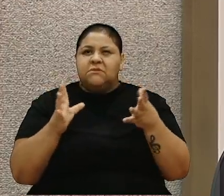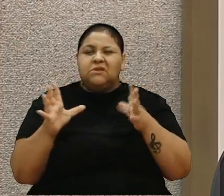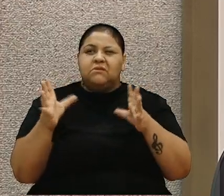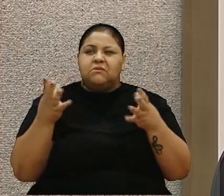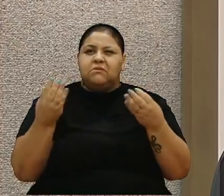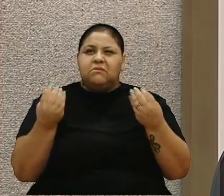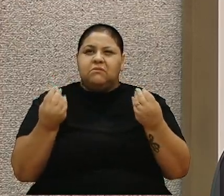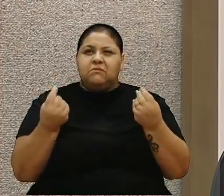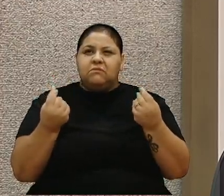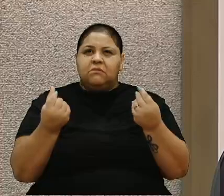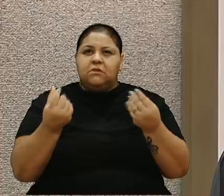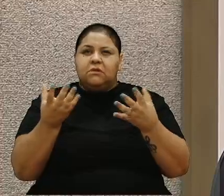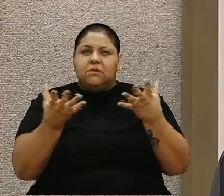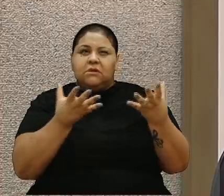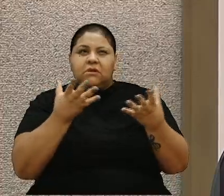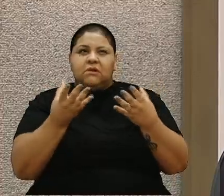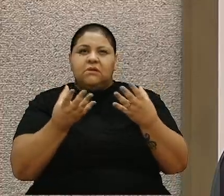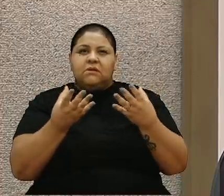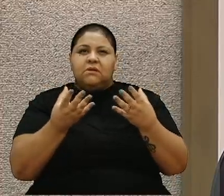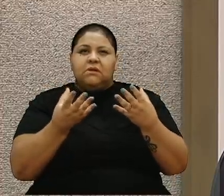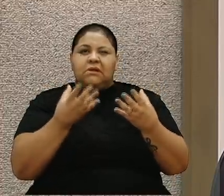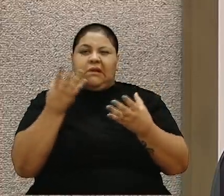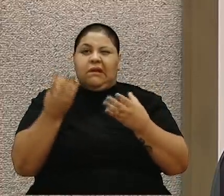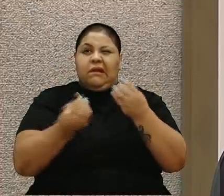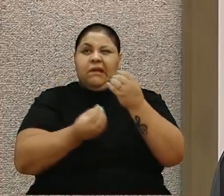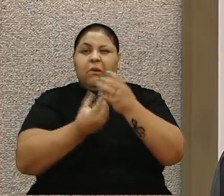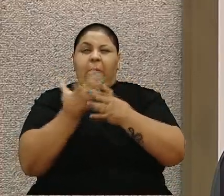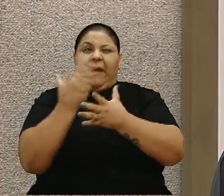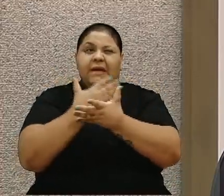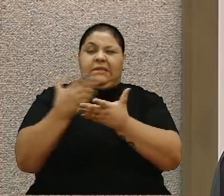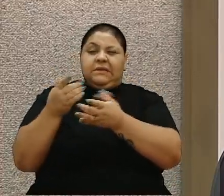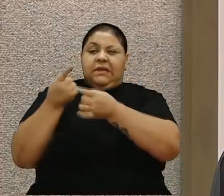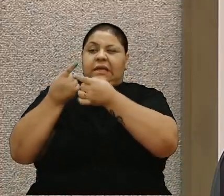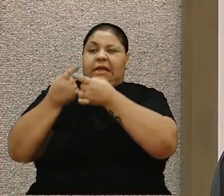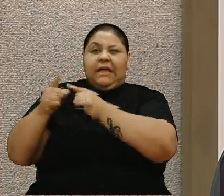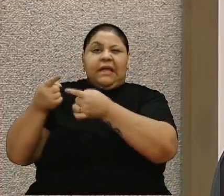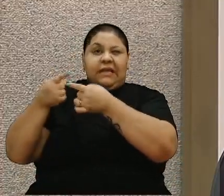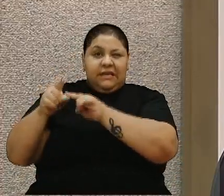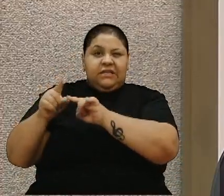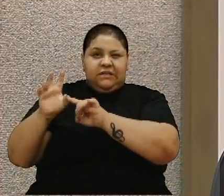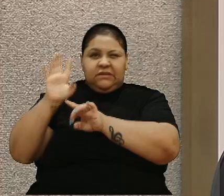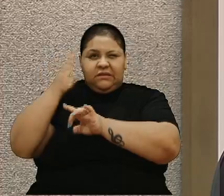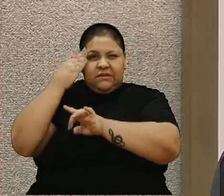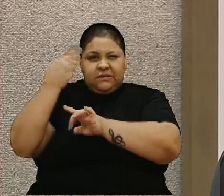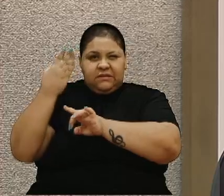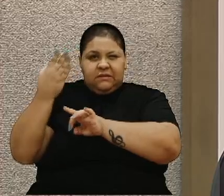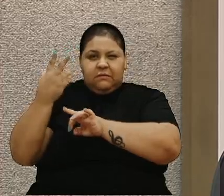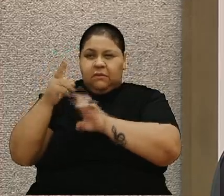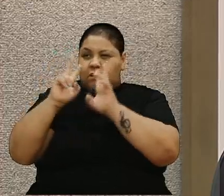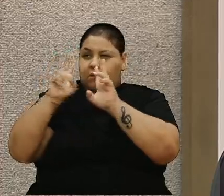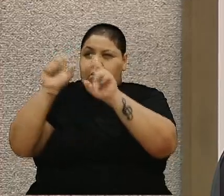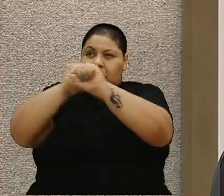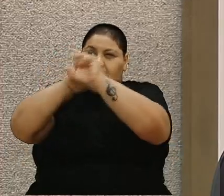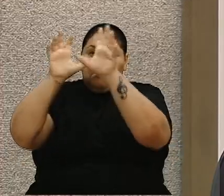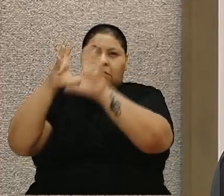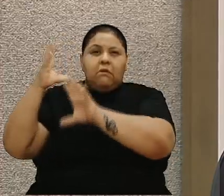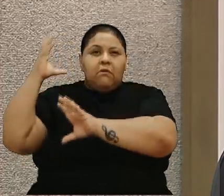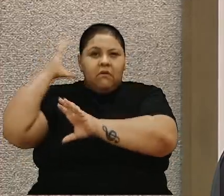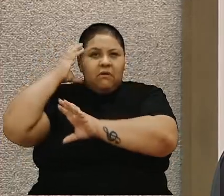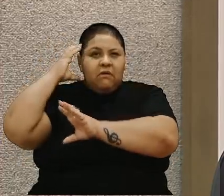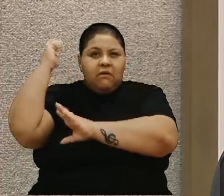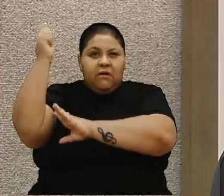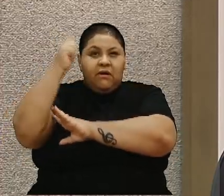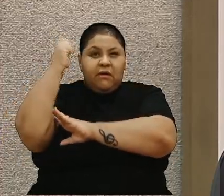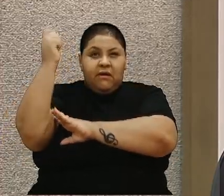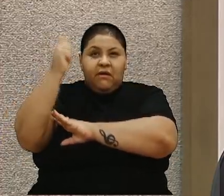clima artificial de críticas, né? Então, vi pela manhã na Rádio Gaúcha